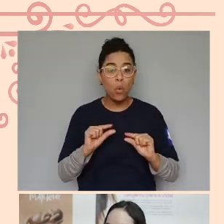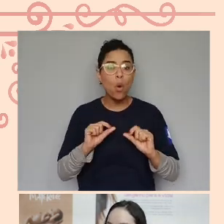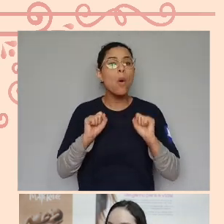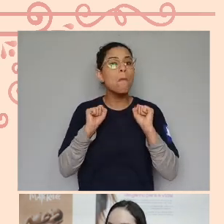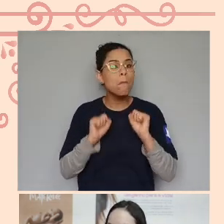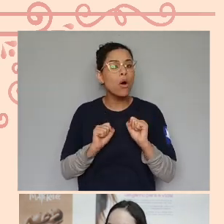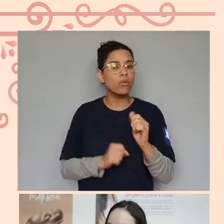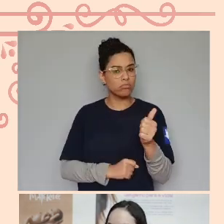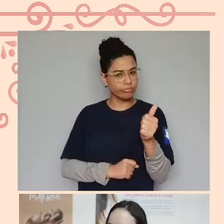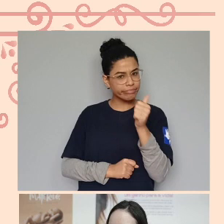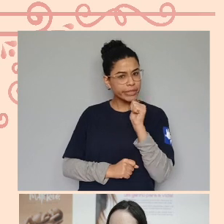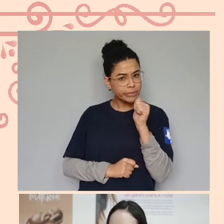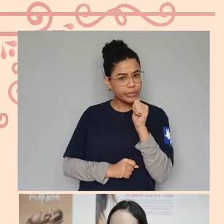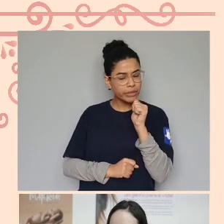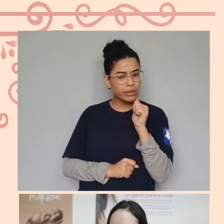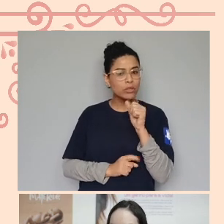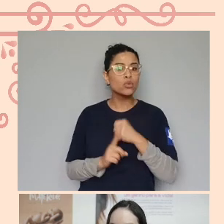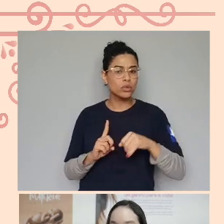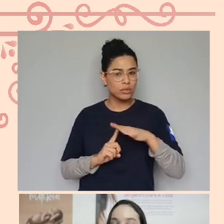beber socialmente?